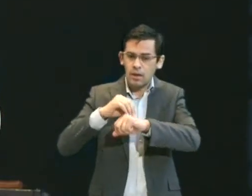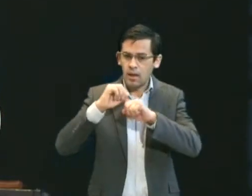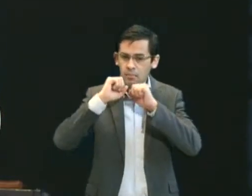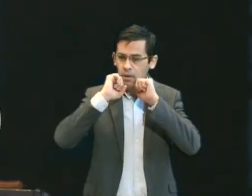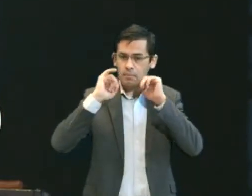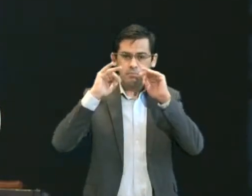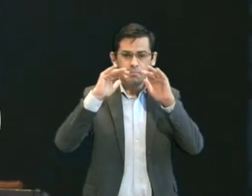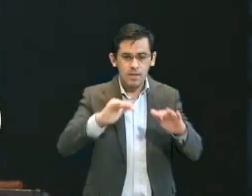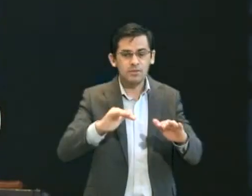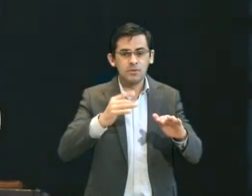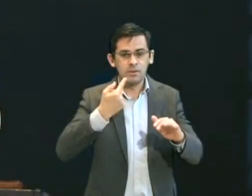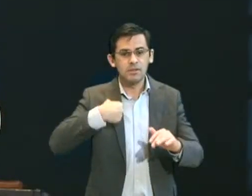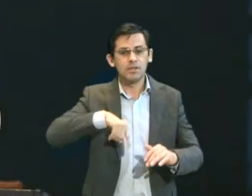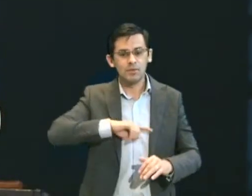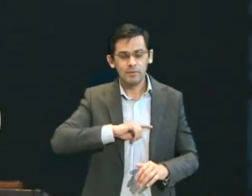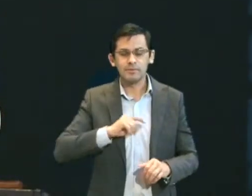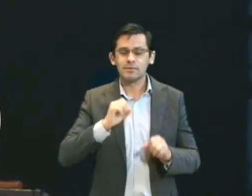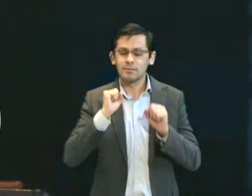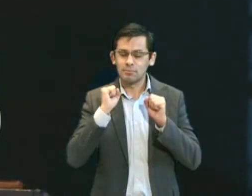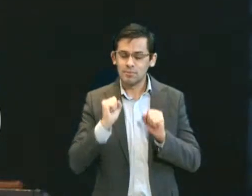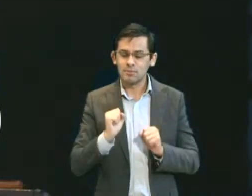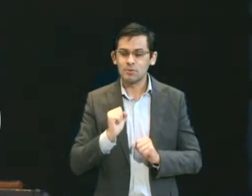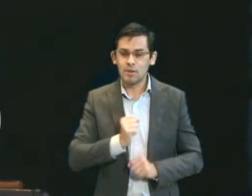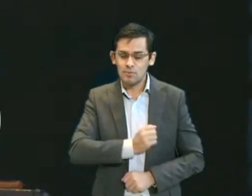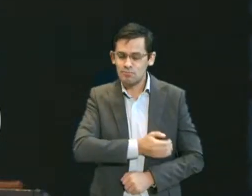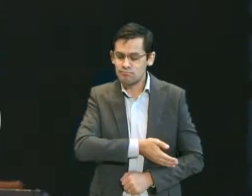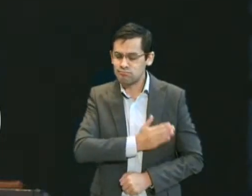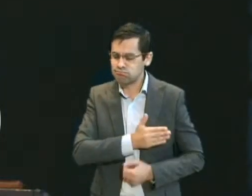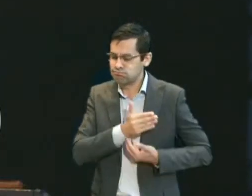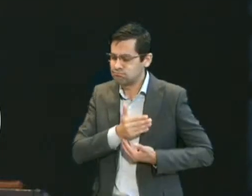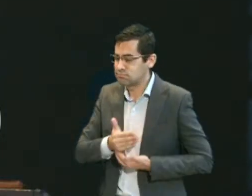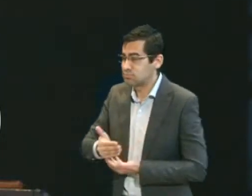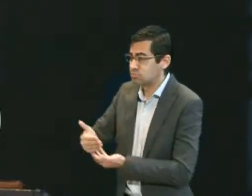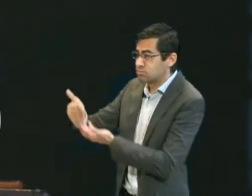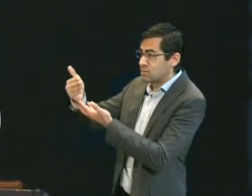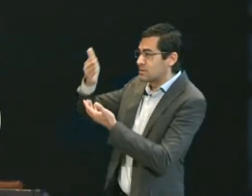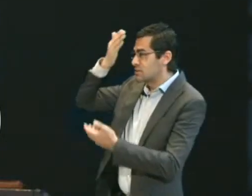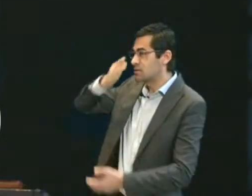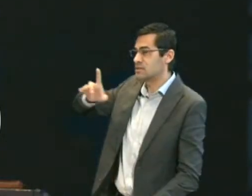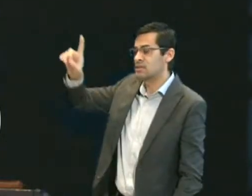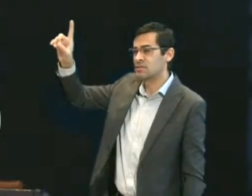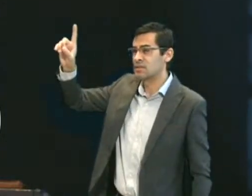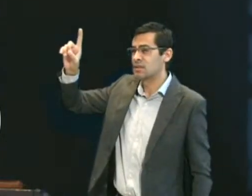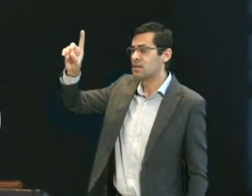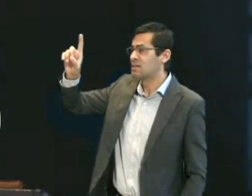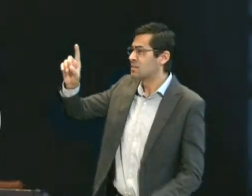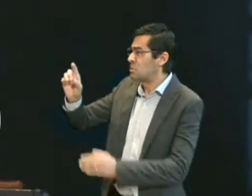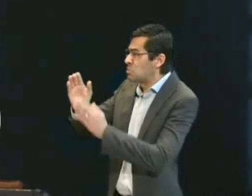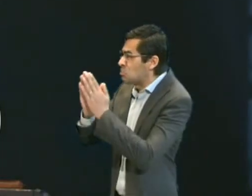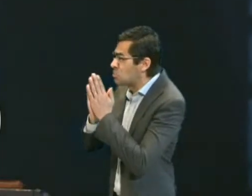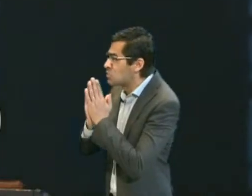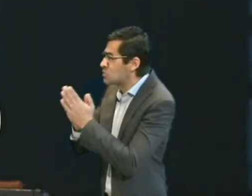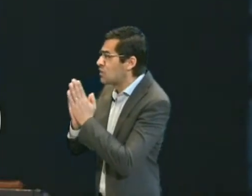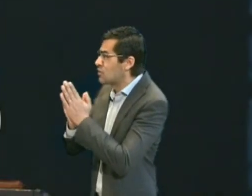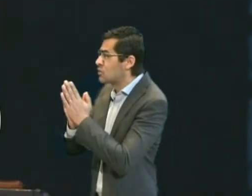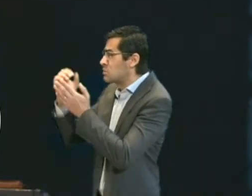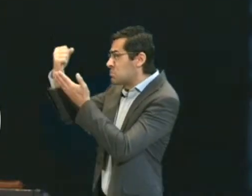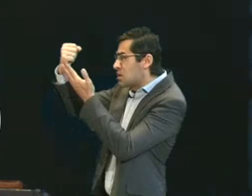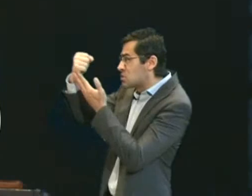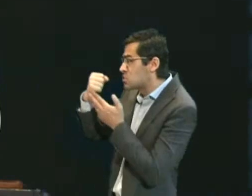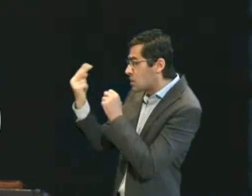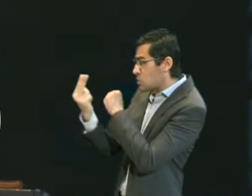que permite a gente derramar o coração. E aqui ele está preocupado, ele está pedindo, Senhor, me livra das mãos do meu